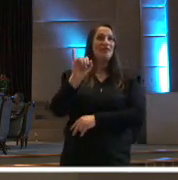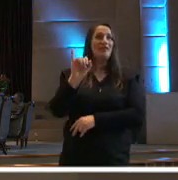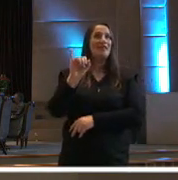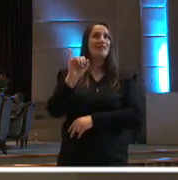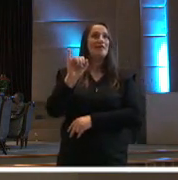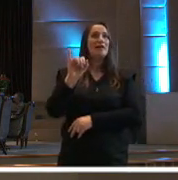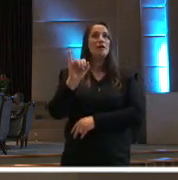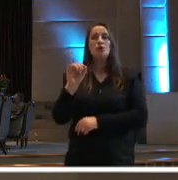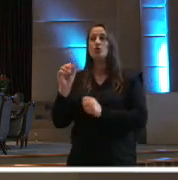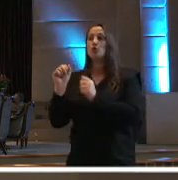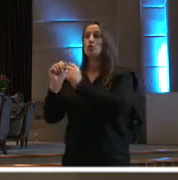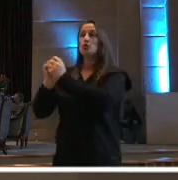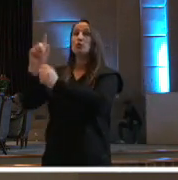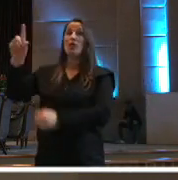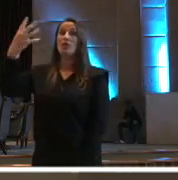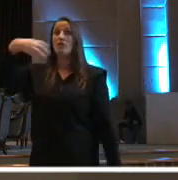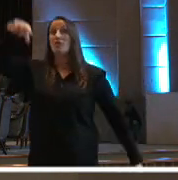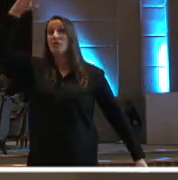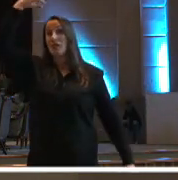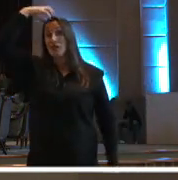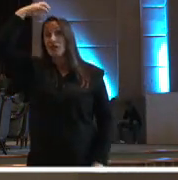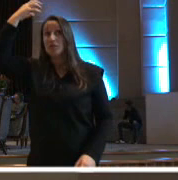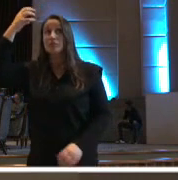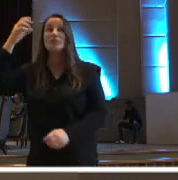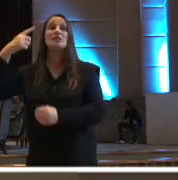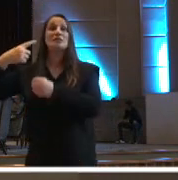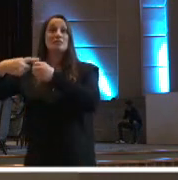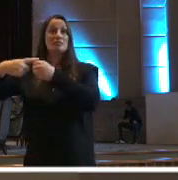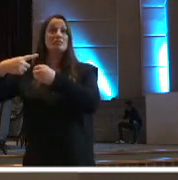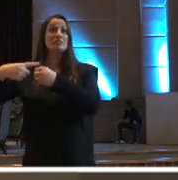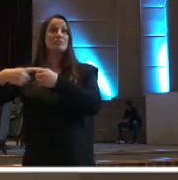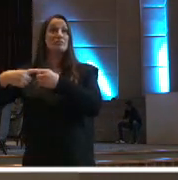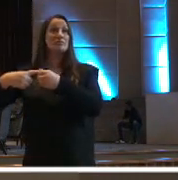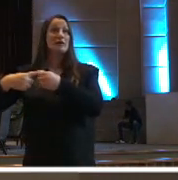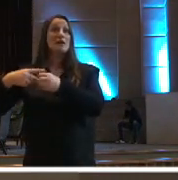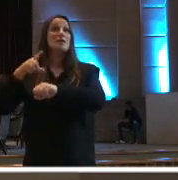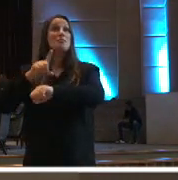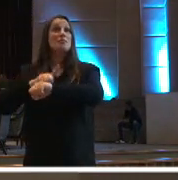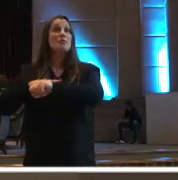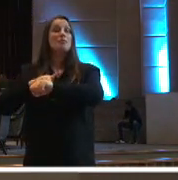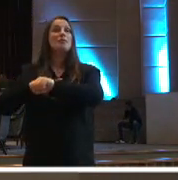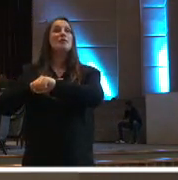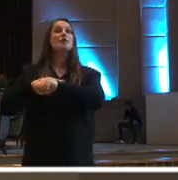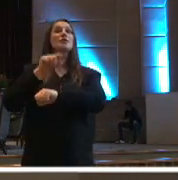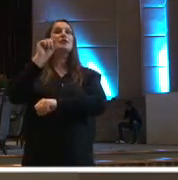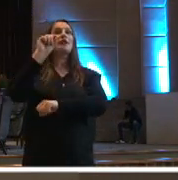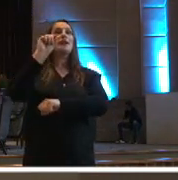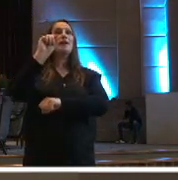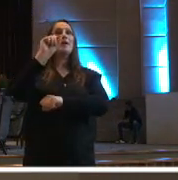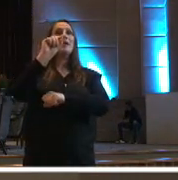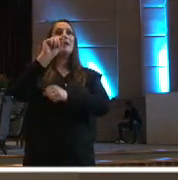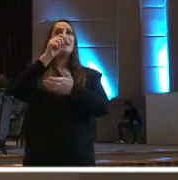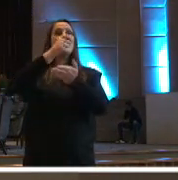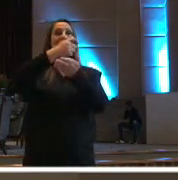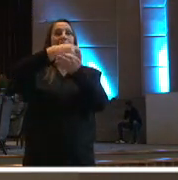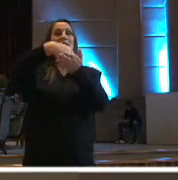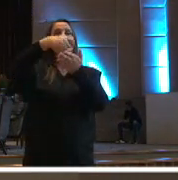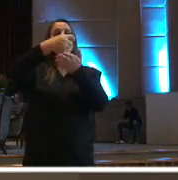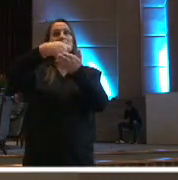do rei em Gate. E é nesse momento que ele vai escrever o Salmo